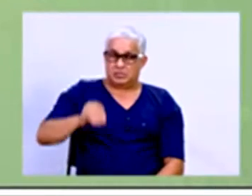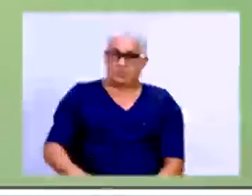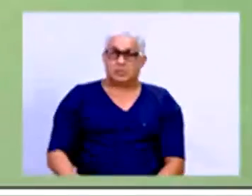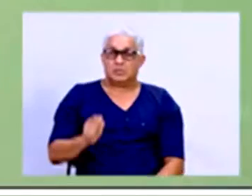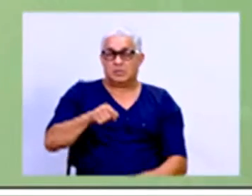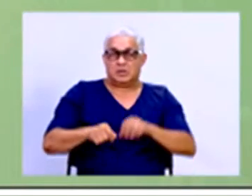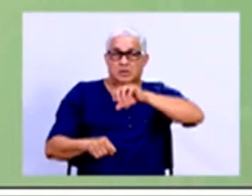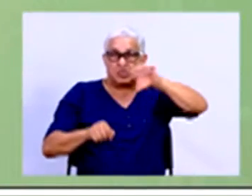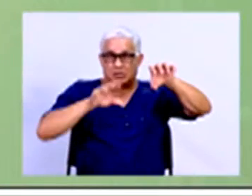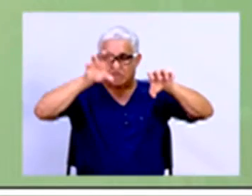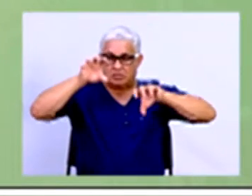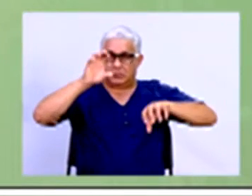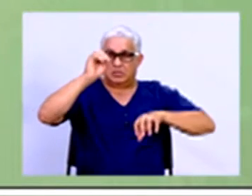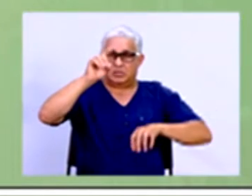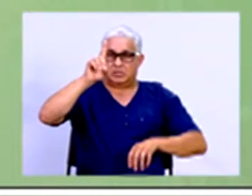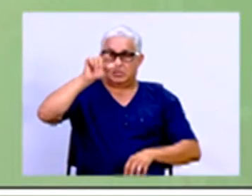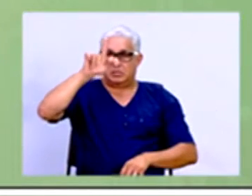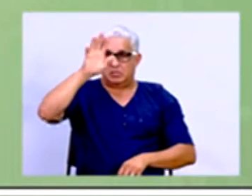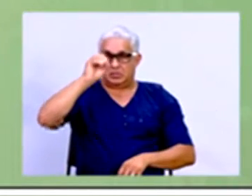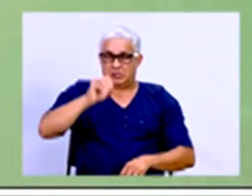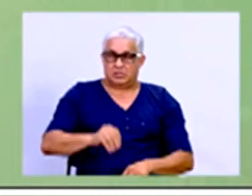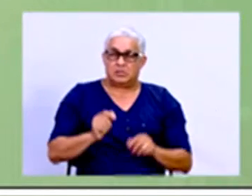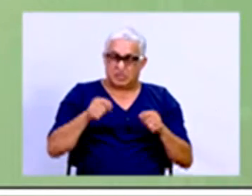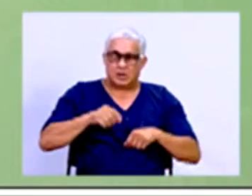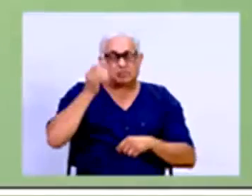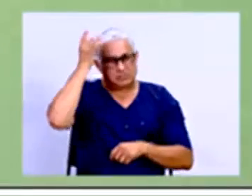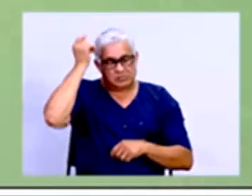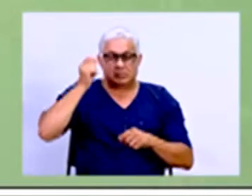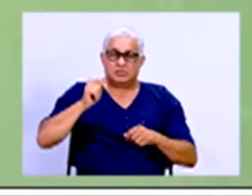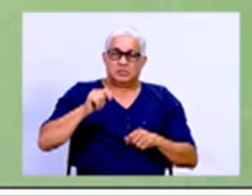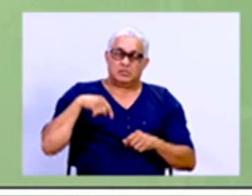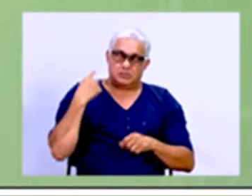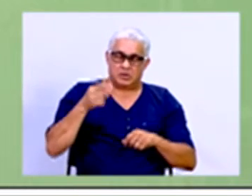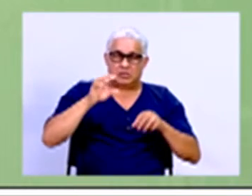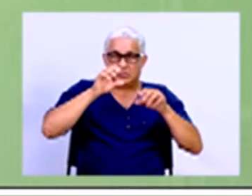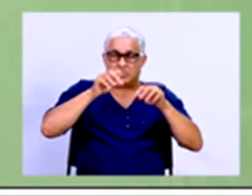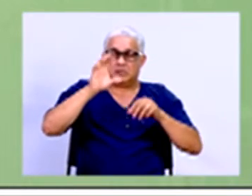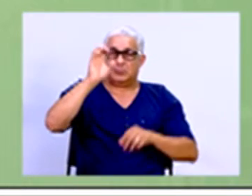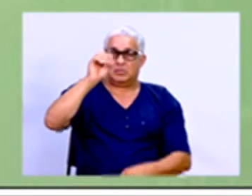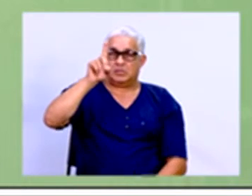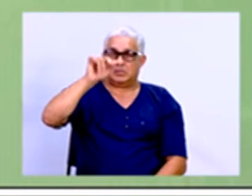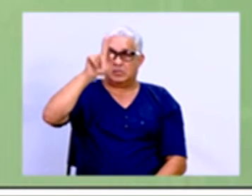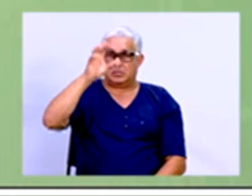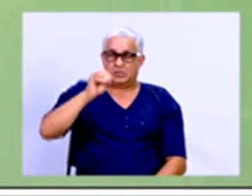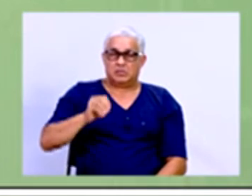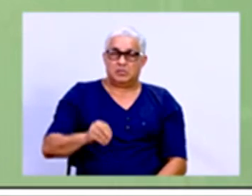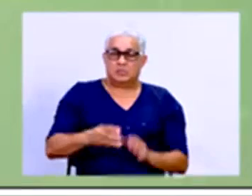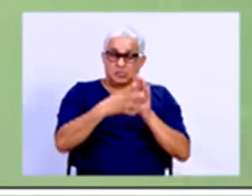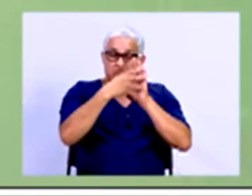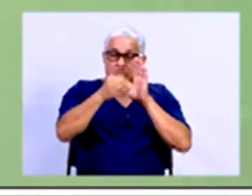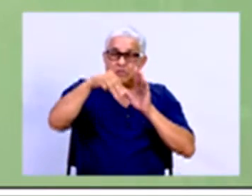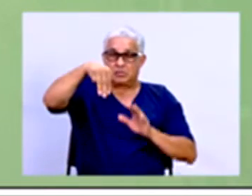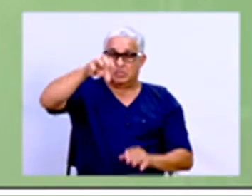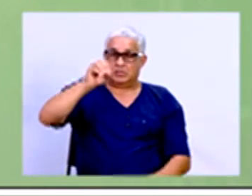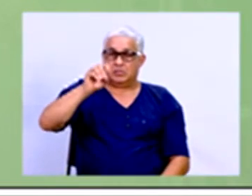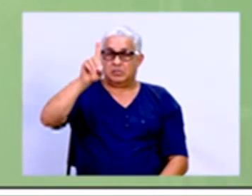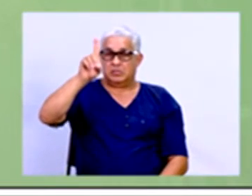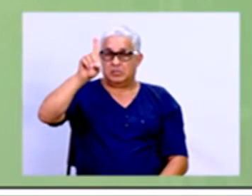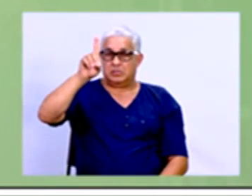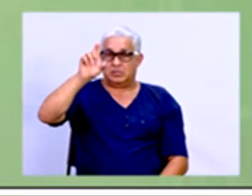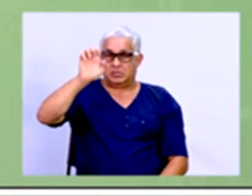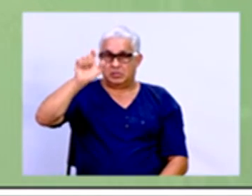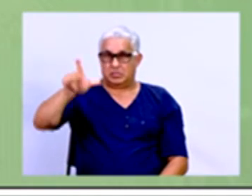código, tá? Dar uma melhor facilidade para o nosso código. Então o modelo, né, que é o model, ele representa os dados da